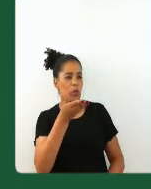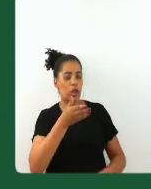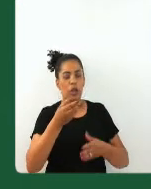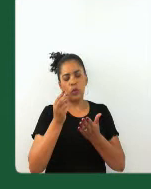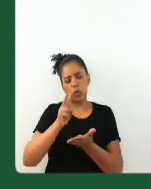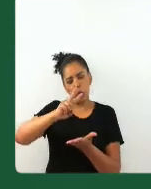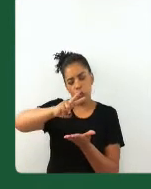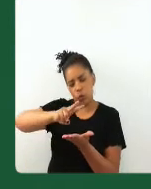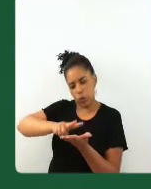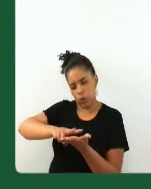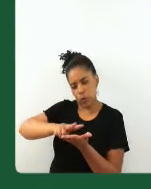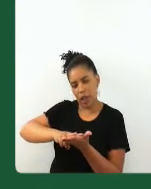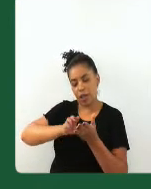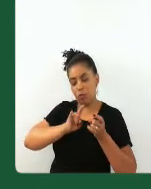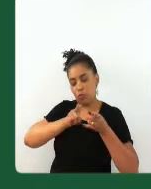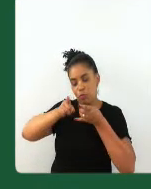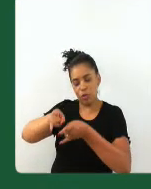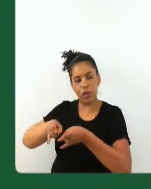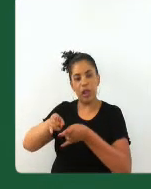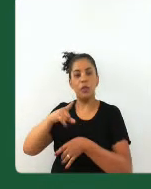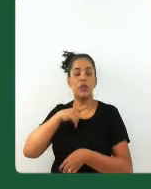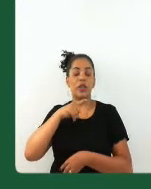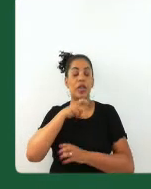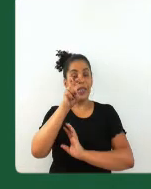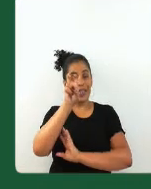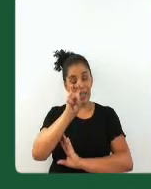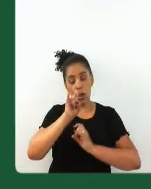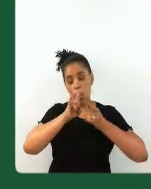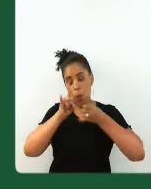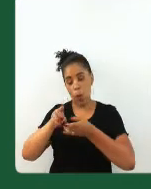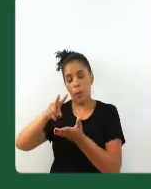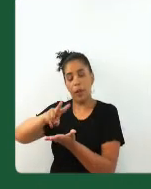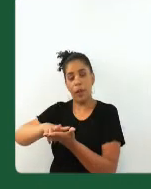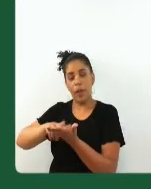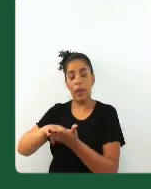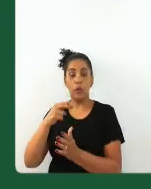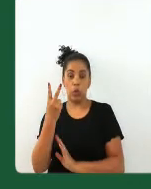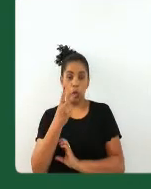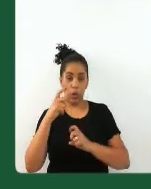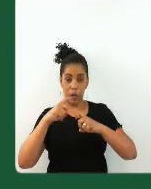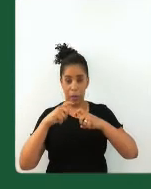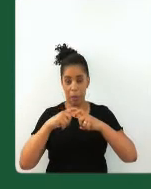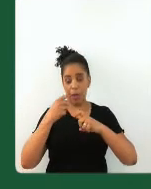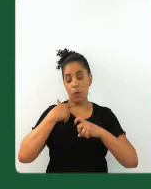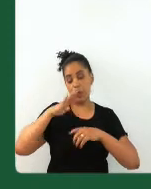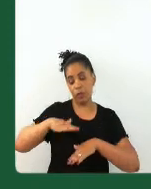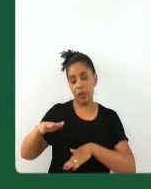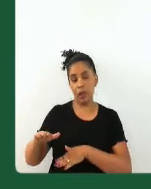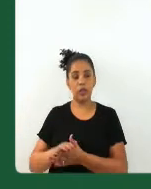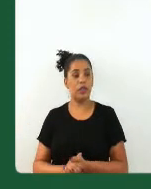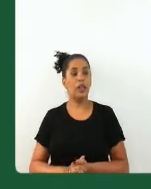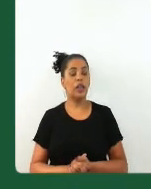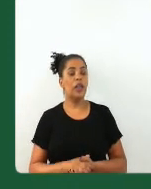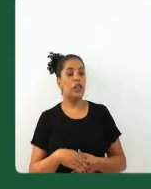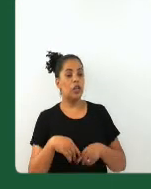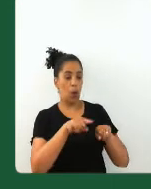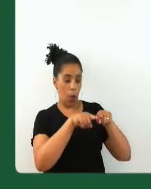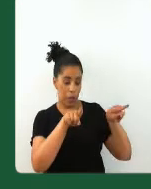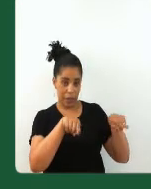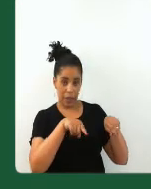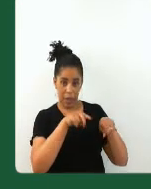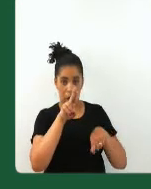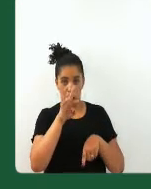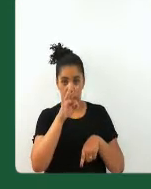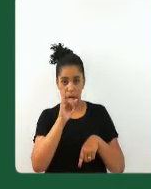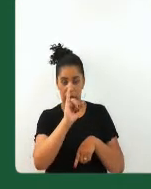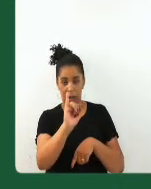né? Contamos com 5 leitos adultos e 2 pediátricos, e a nossa UTI demonstrando um dos nossos leitos, contamos